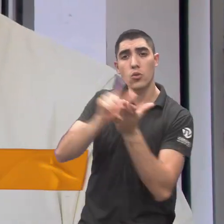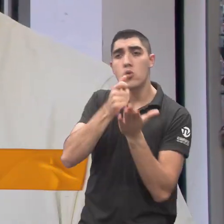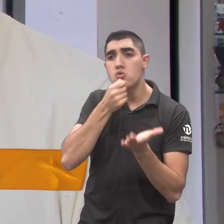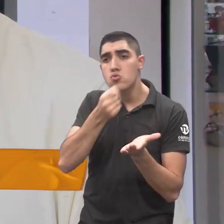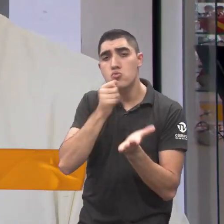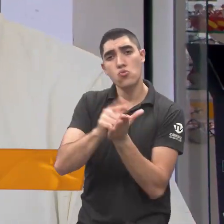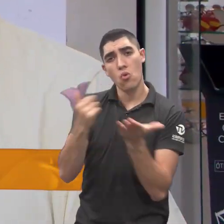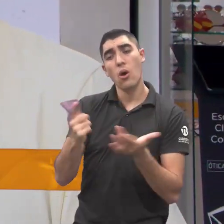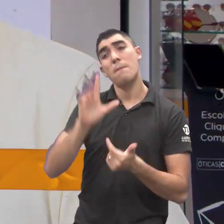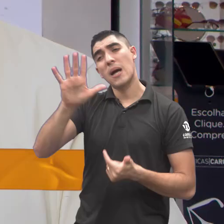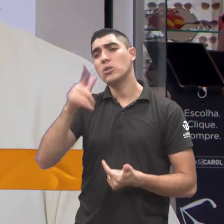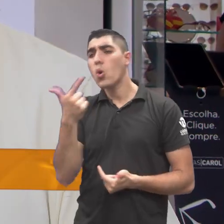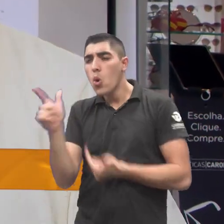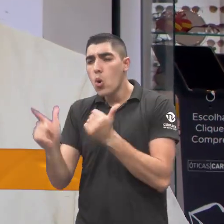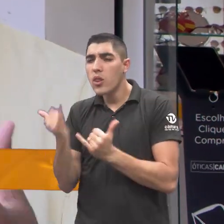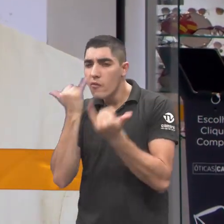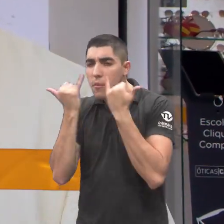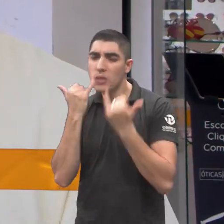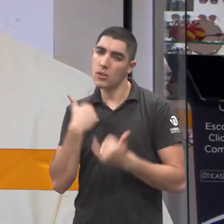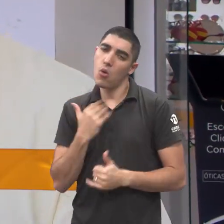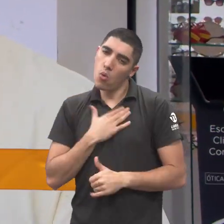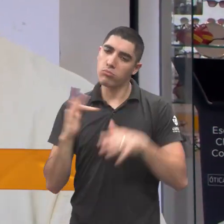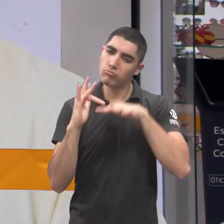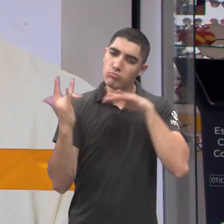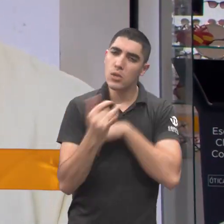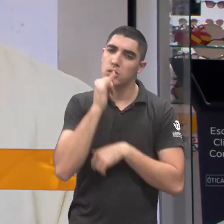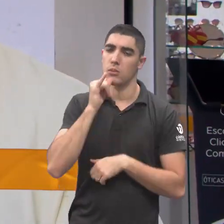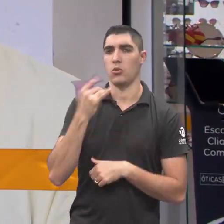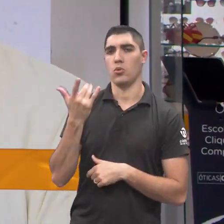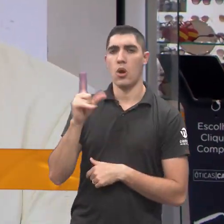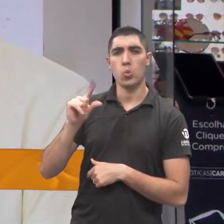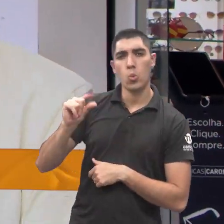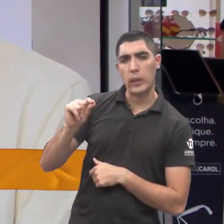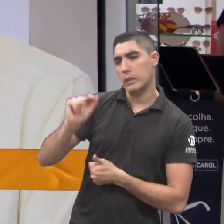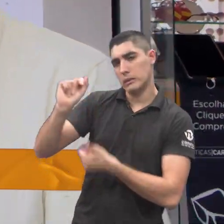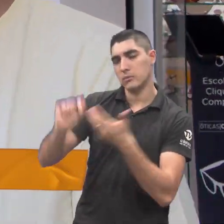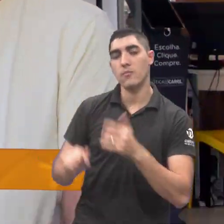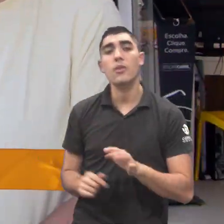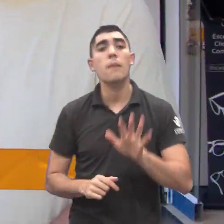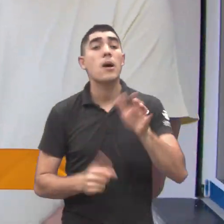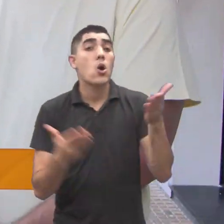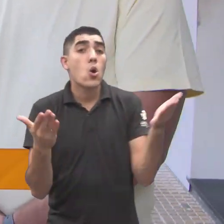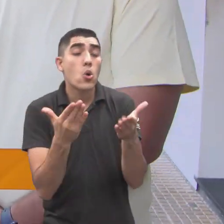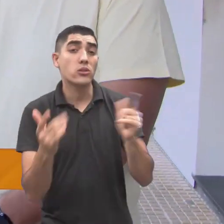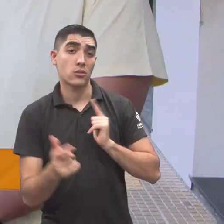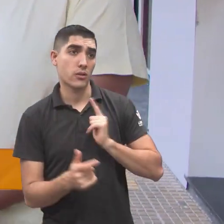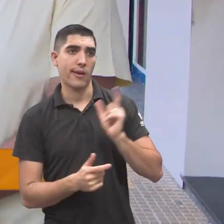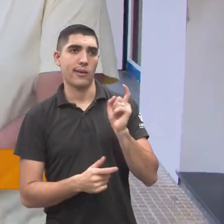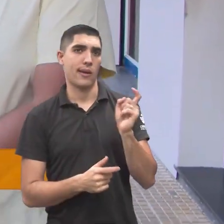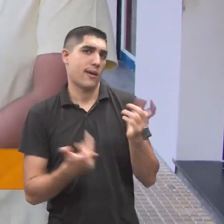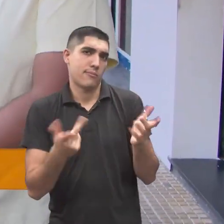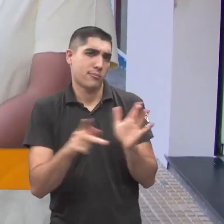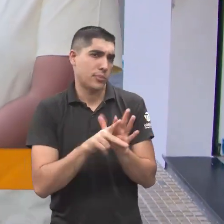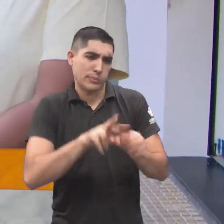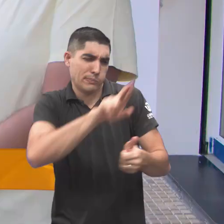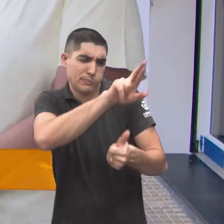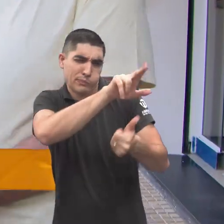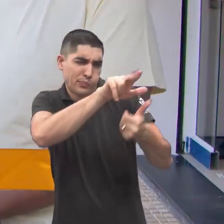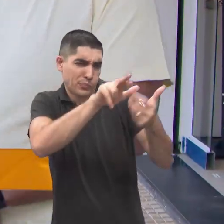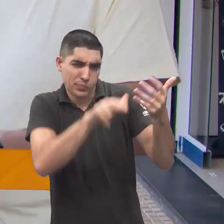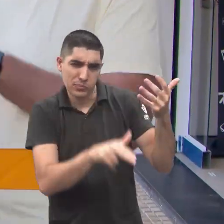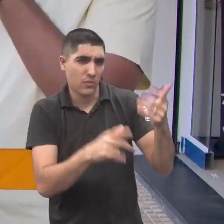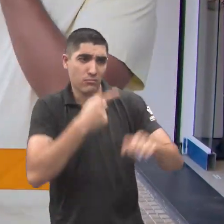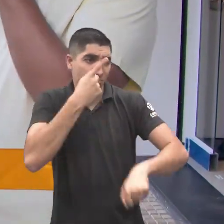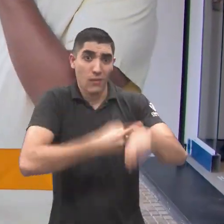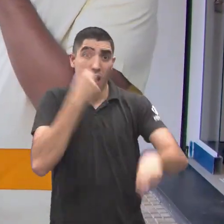notícias sempre pelas redes sociais, pelo Twitter, tudo mais. E hoje em dia, com TikTok, Shorts, essas coisas, a gente também tem